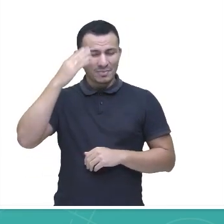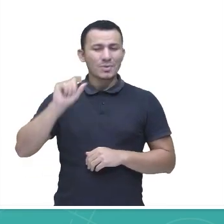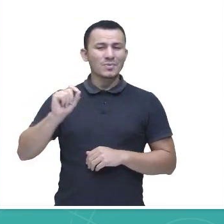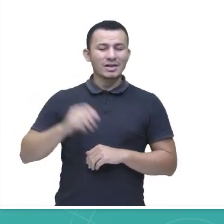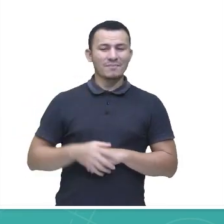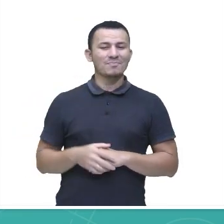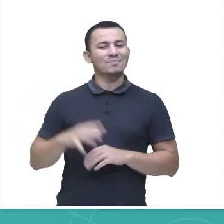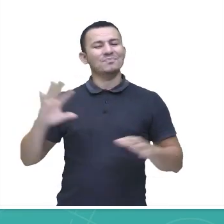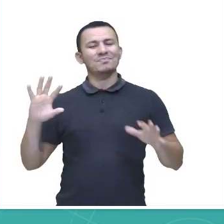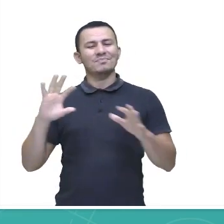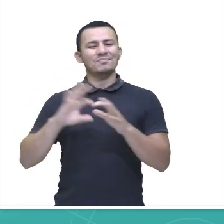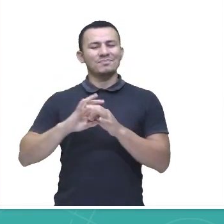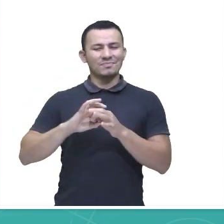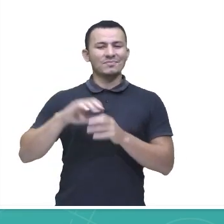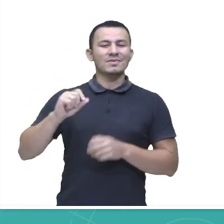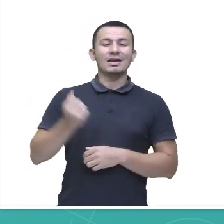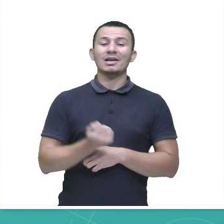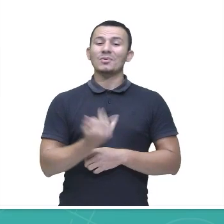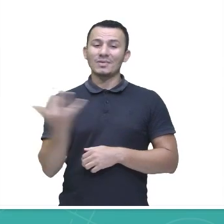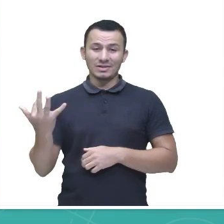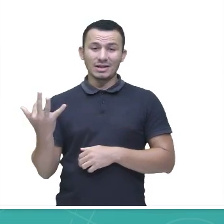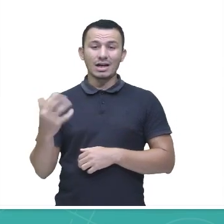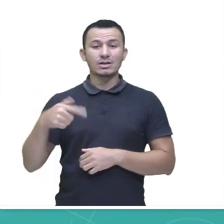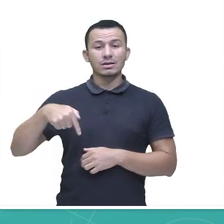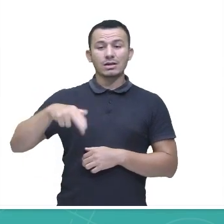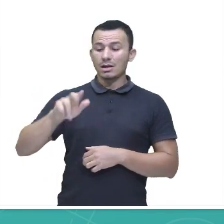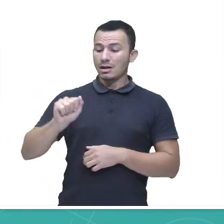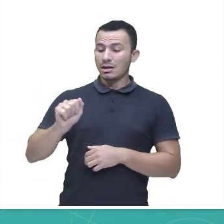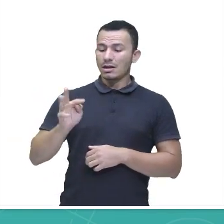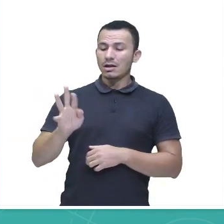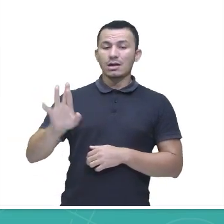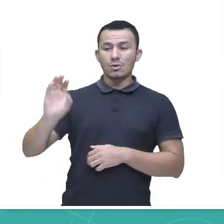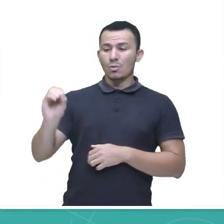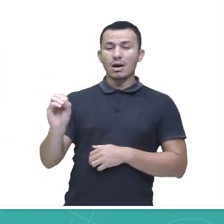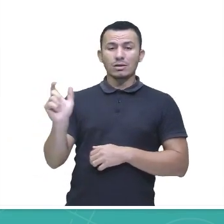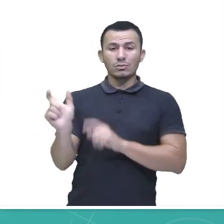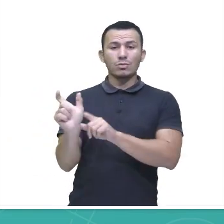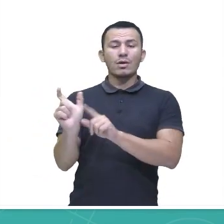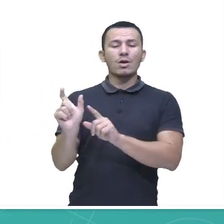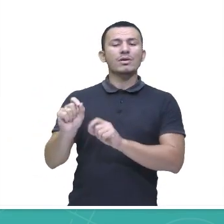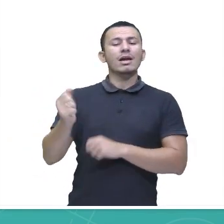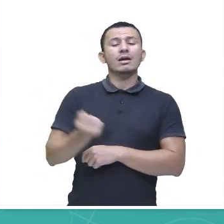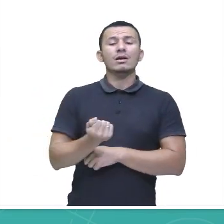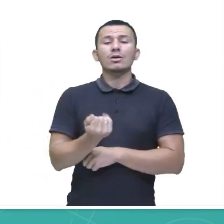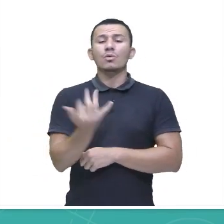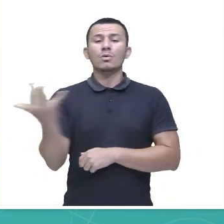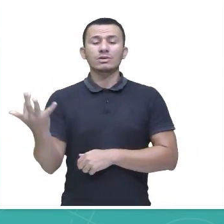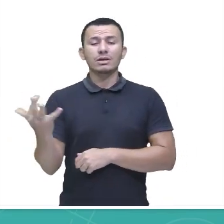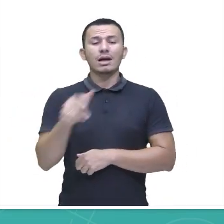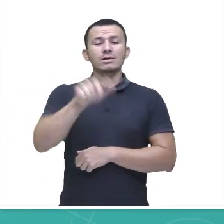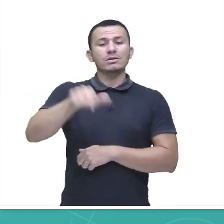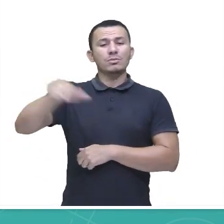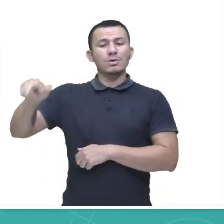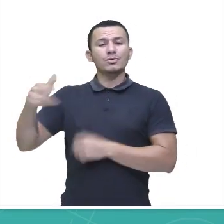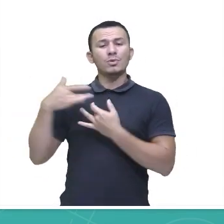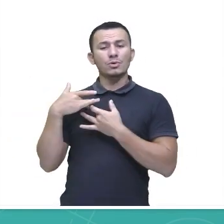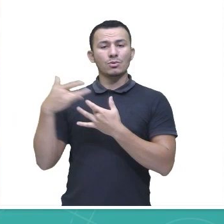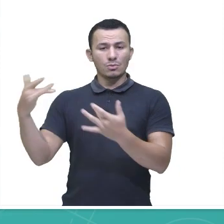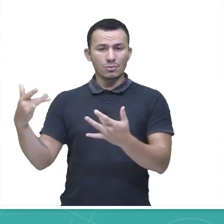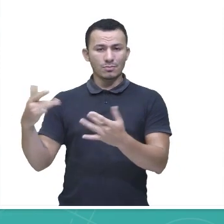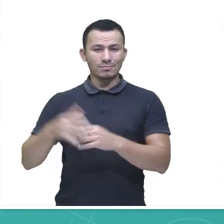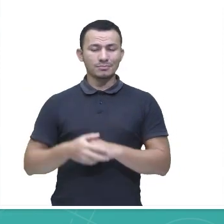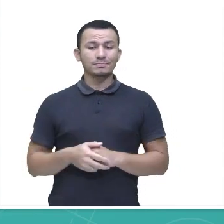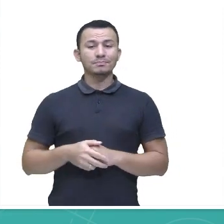de quantidade, porque a palavra 4 quantificou o número de pessoas, e pessoas é